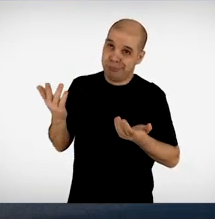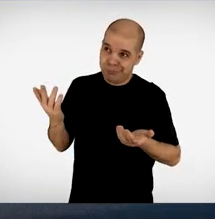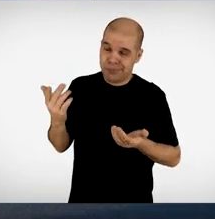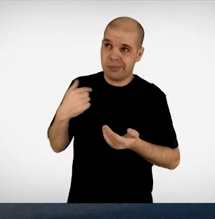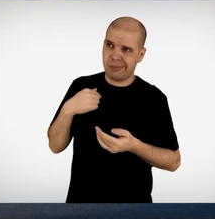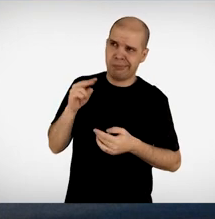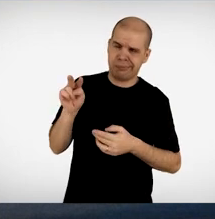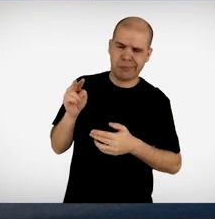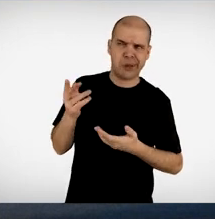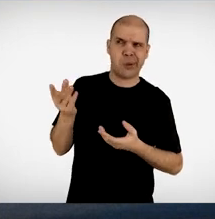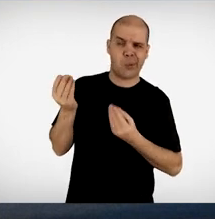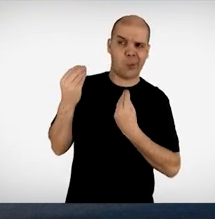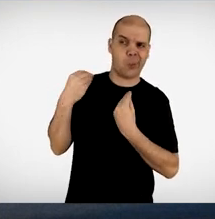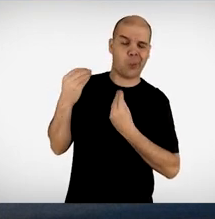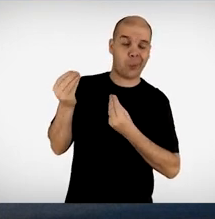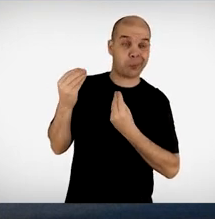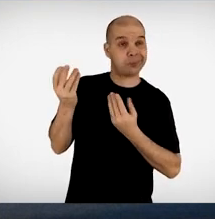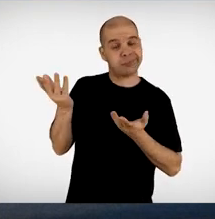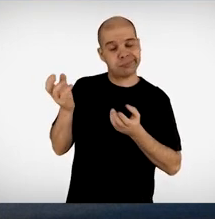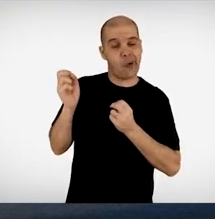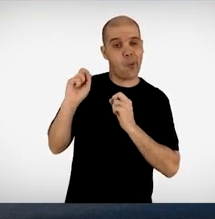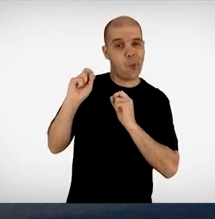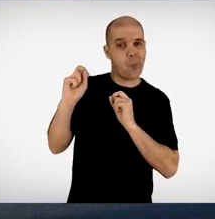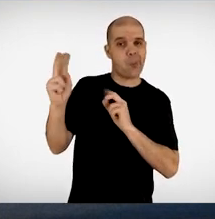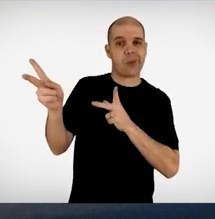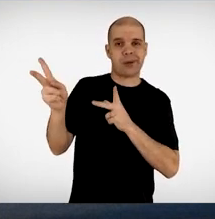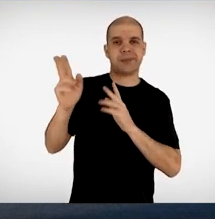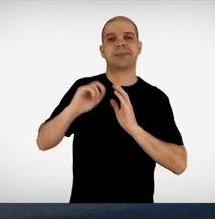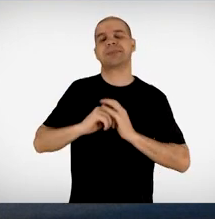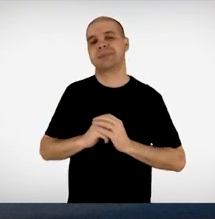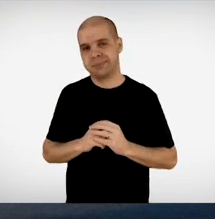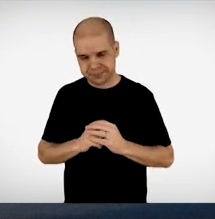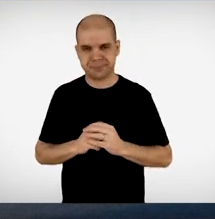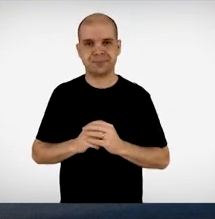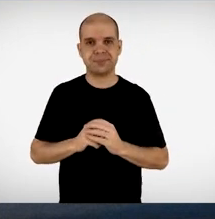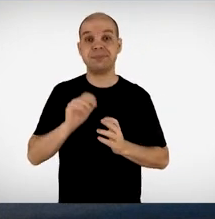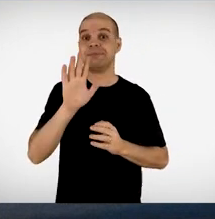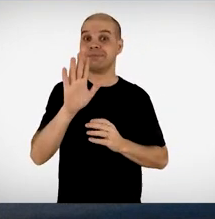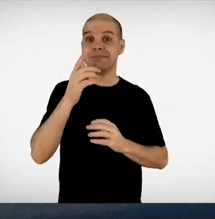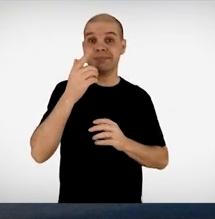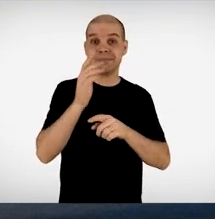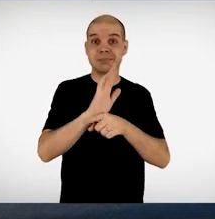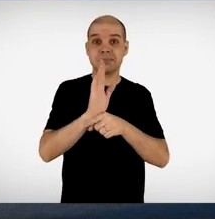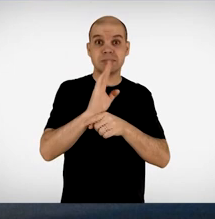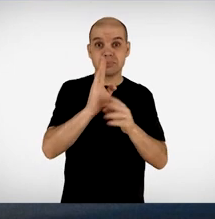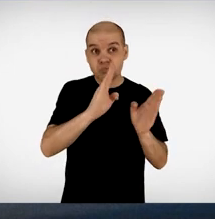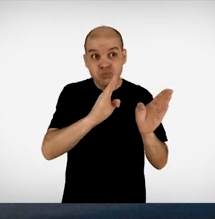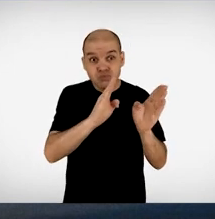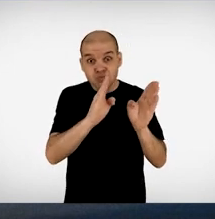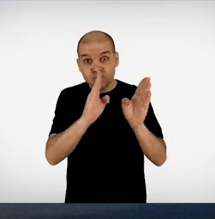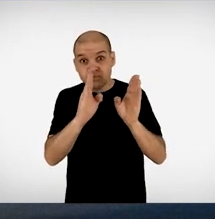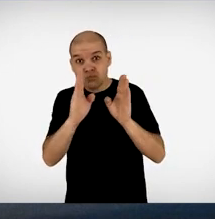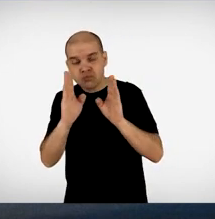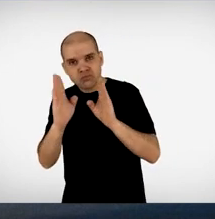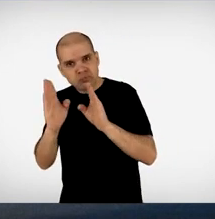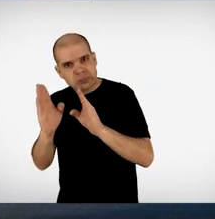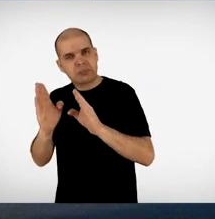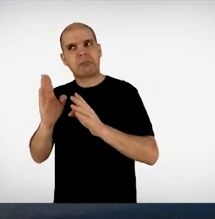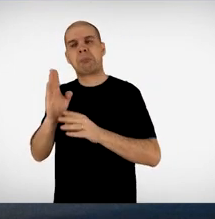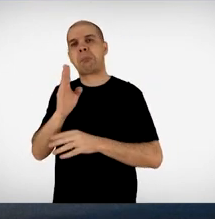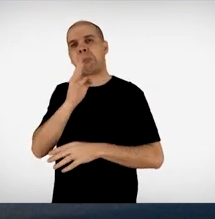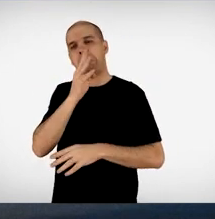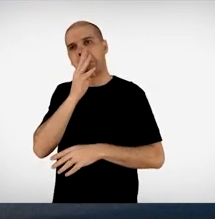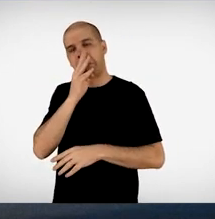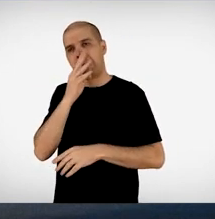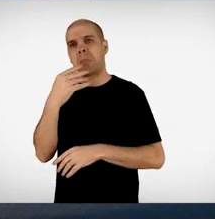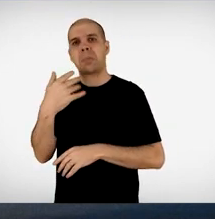super sedutora, um pouco perdida, e que está na idade para ser um pouco perdida, que é uma delícia, e que é uma aposta